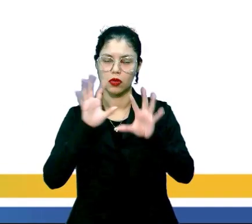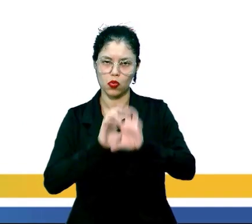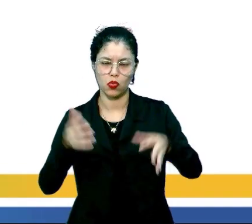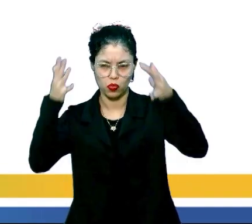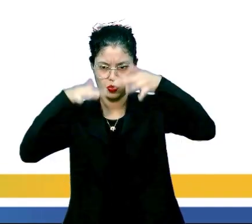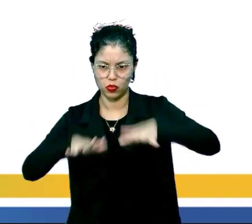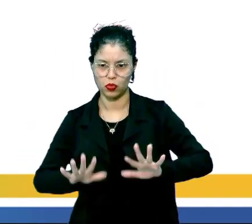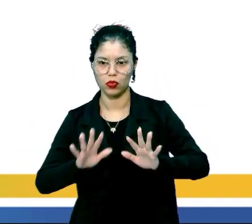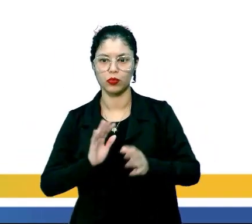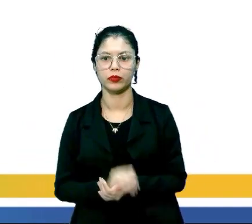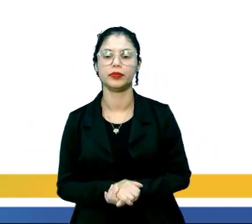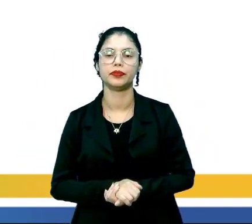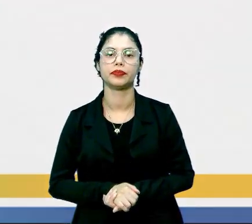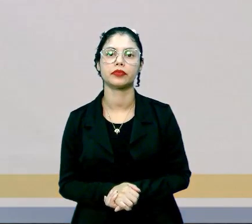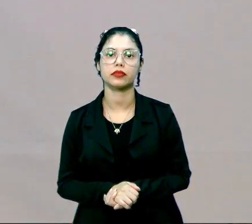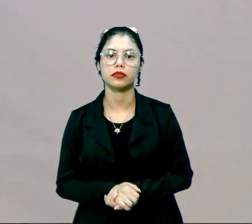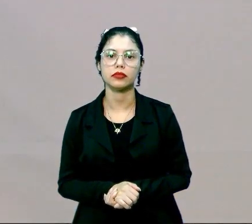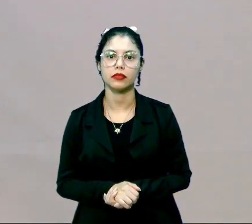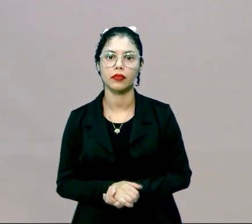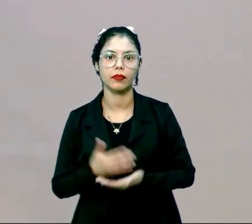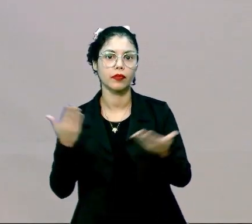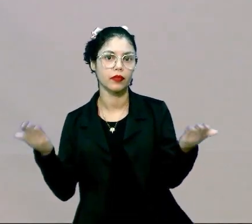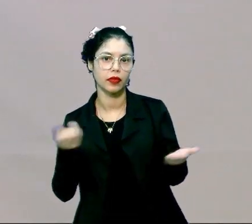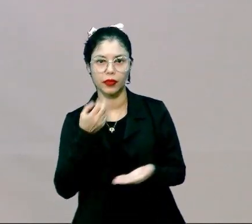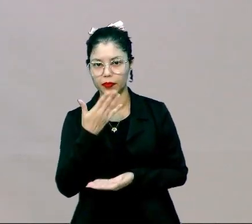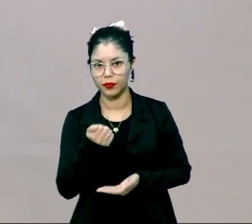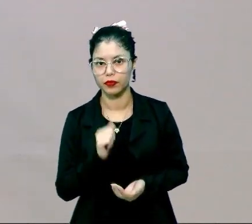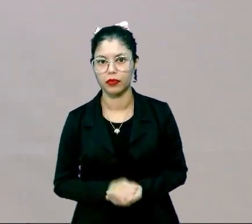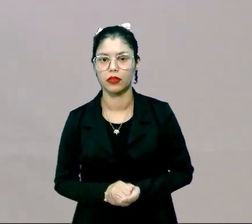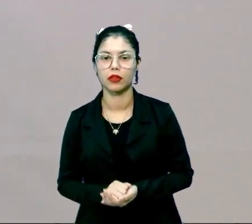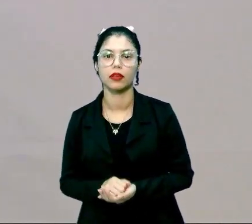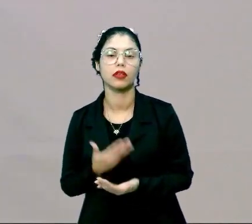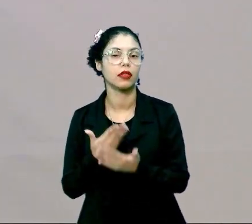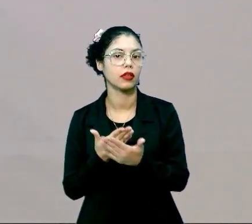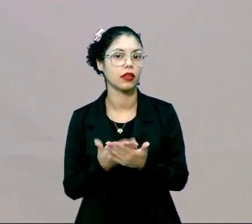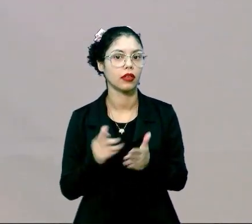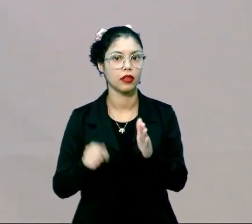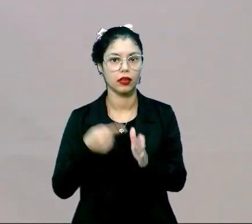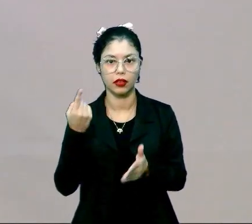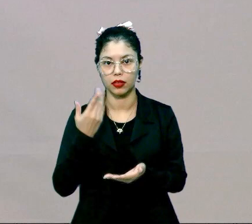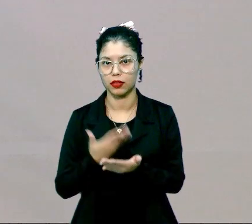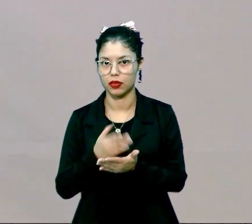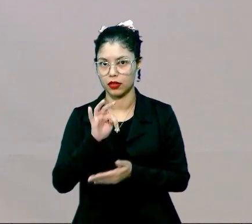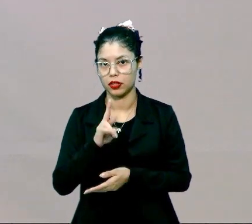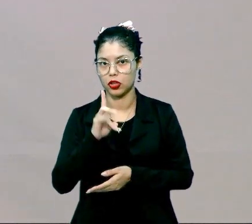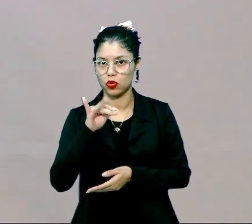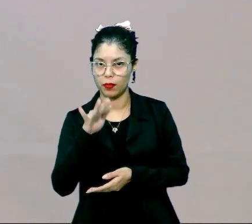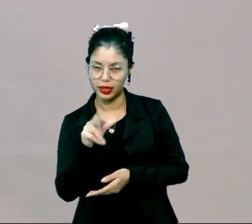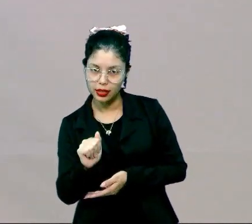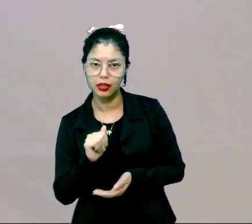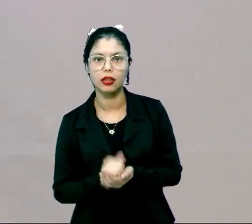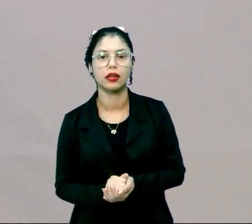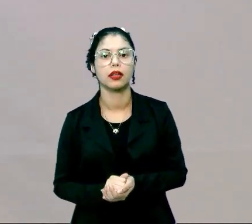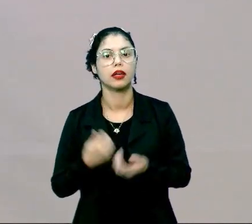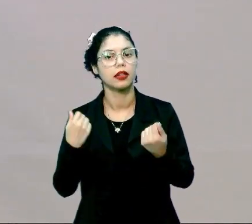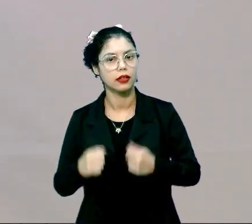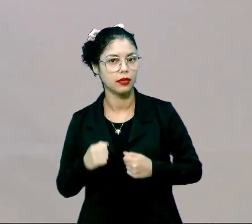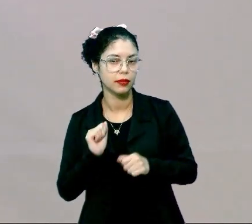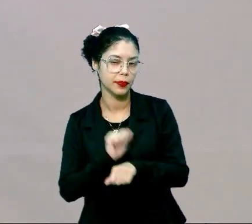gás natural é o metano. Bom, tudo bem, gente? Essa foi nossa primeira aula de estequiometria. Espero que vocês